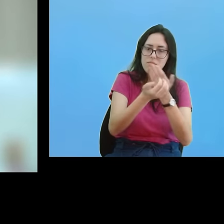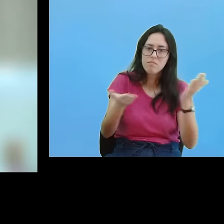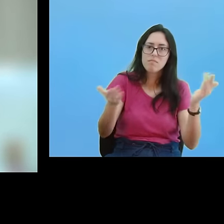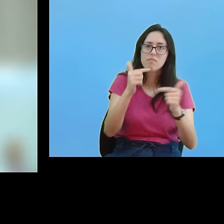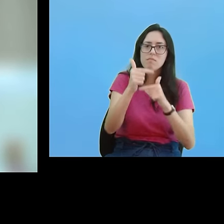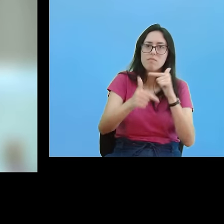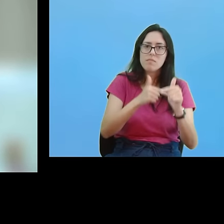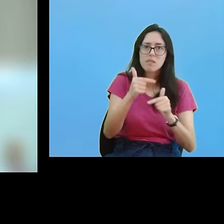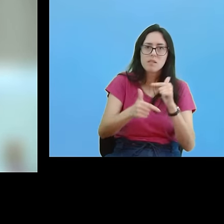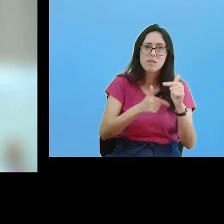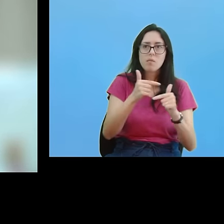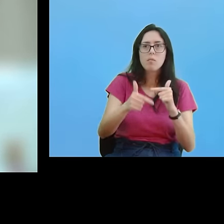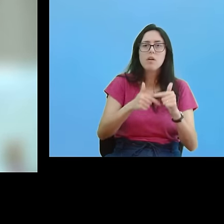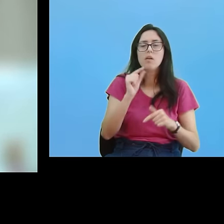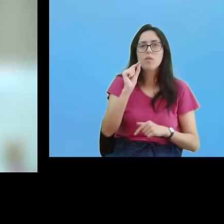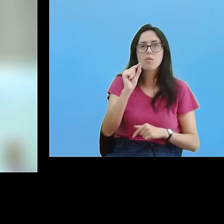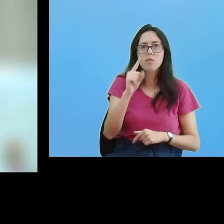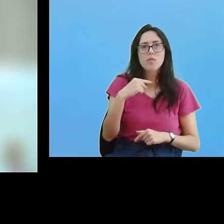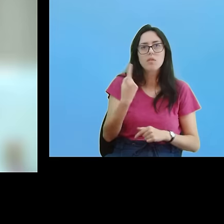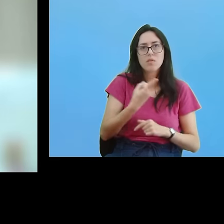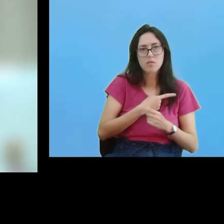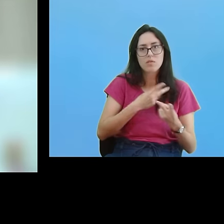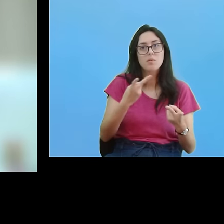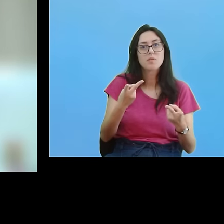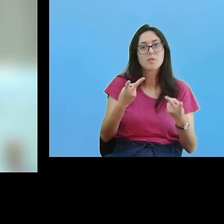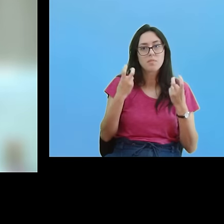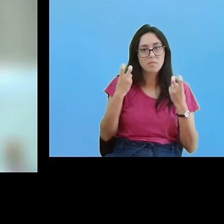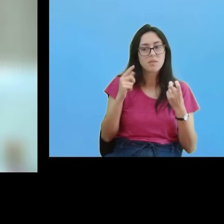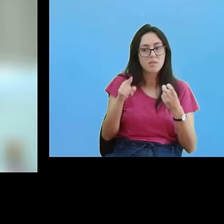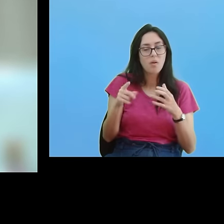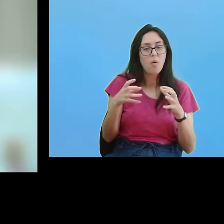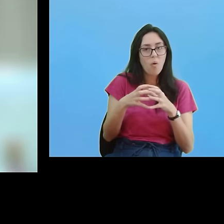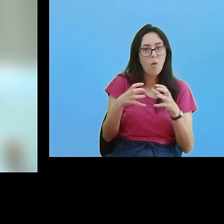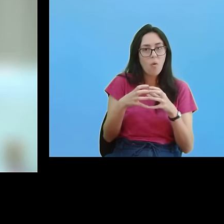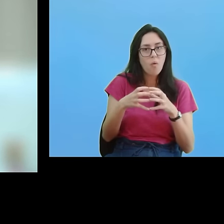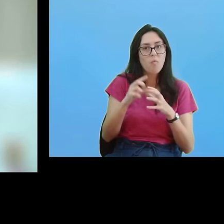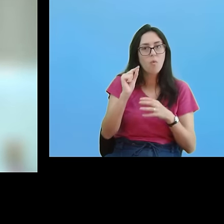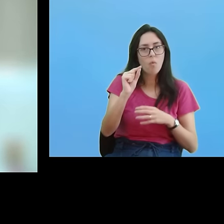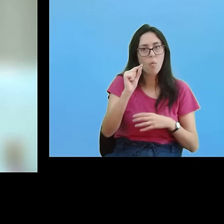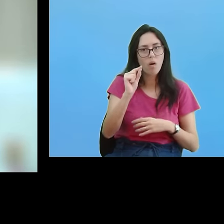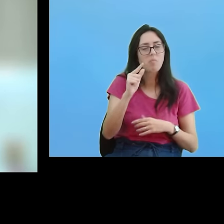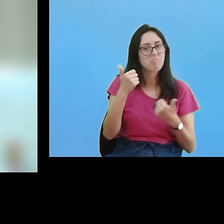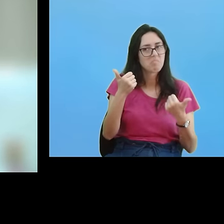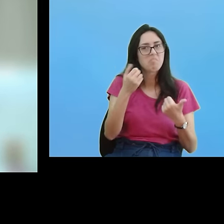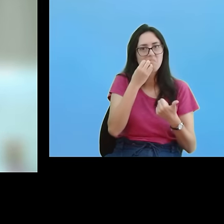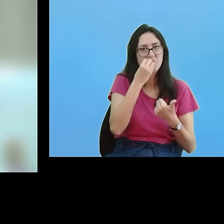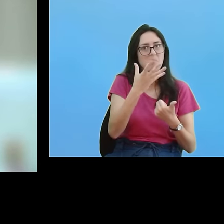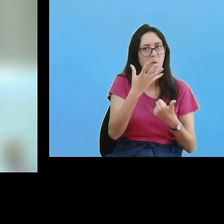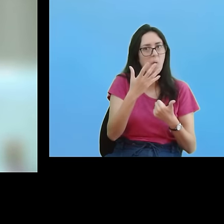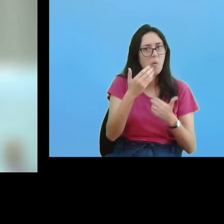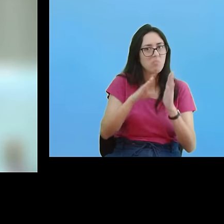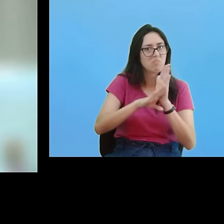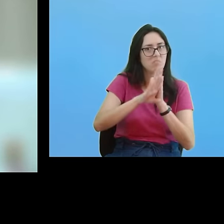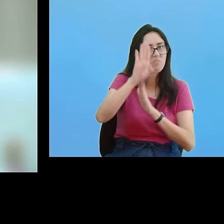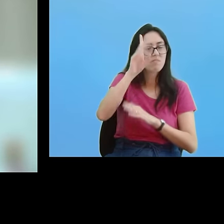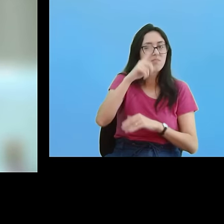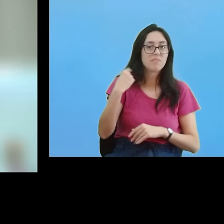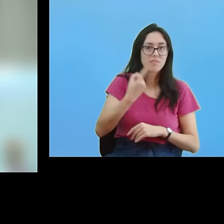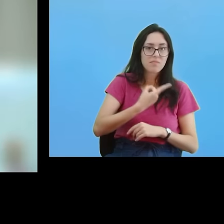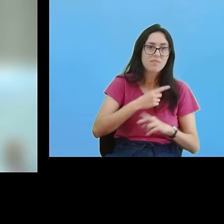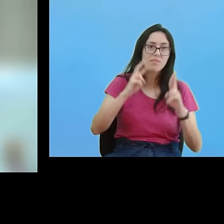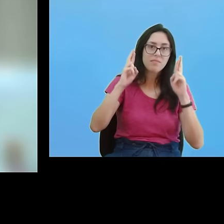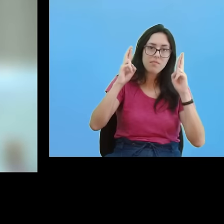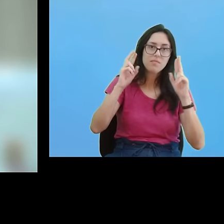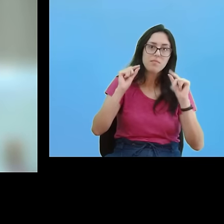trabalho que, pelo menos, a gente tem percebido aqui com o nosso grupo, que tem tido um bom resultado, e a gente aposta de que essas